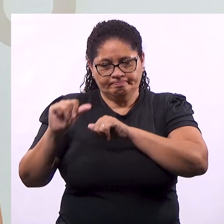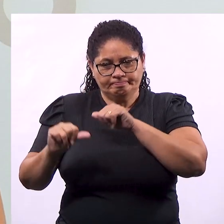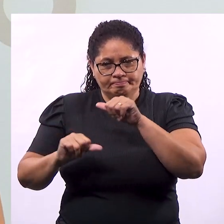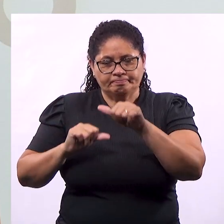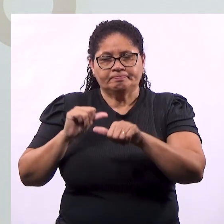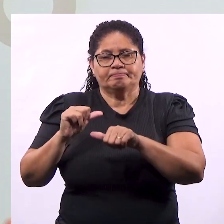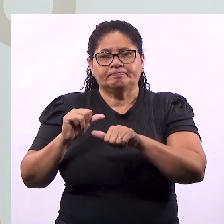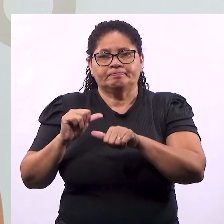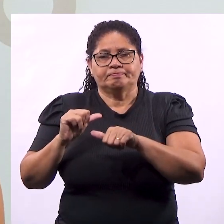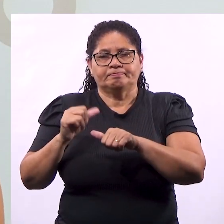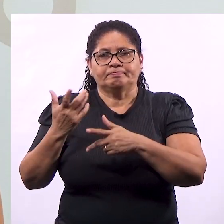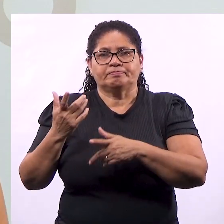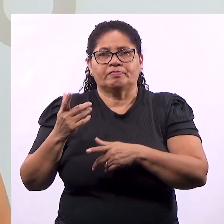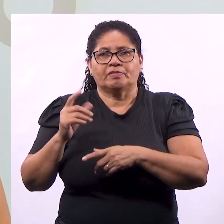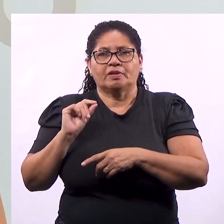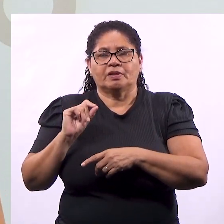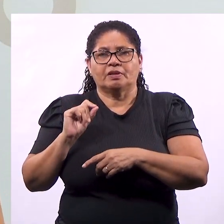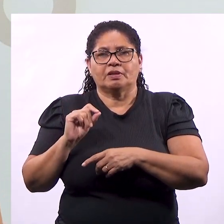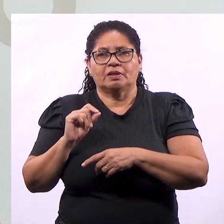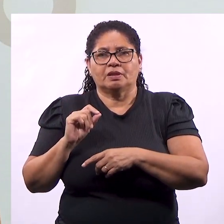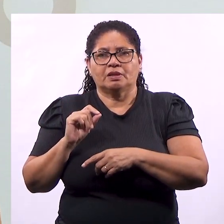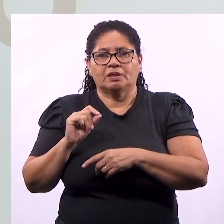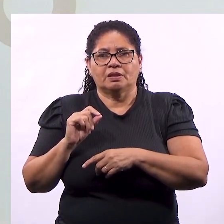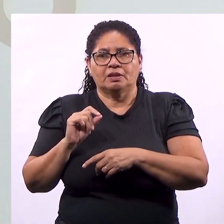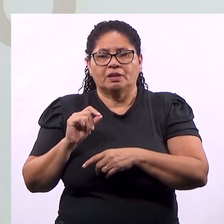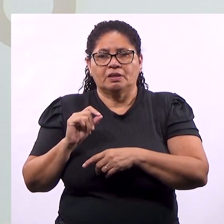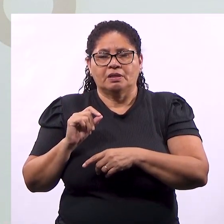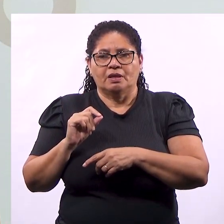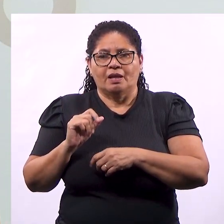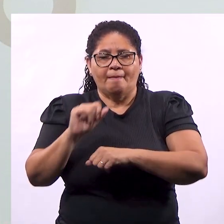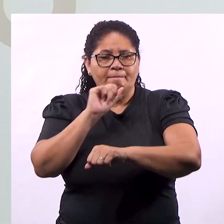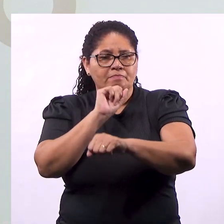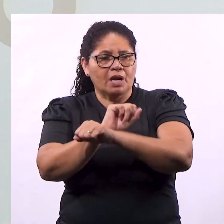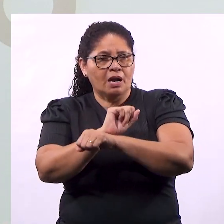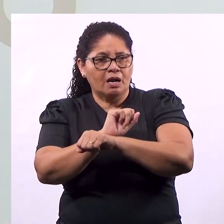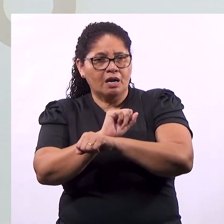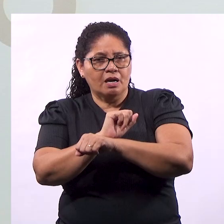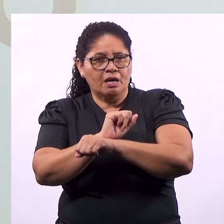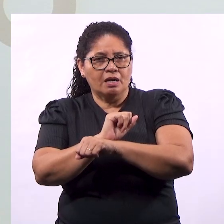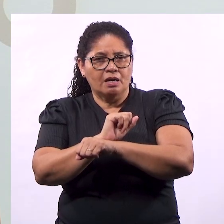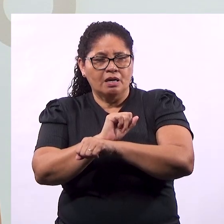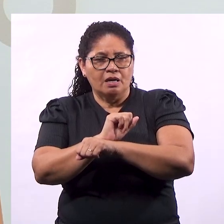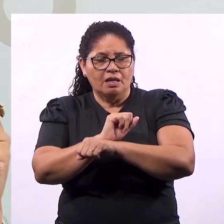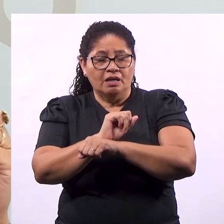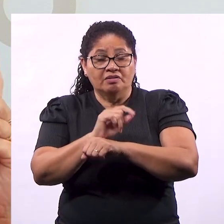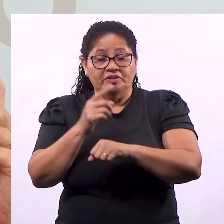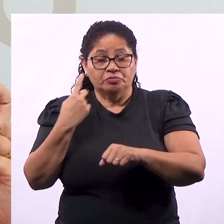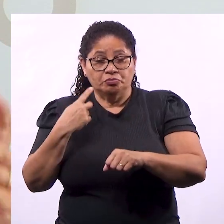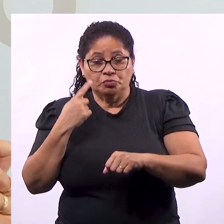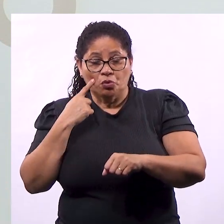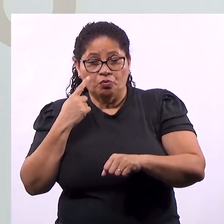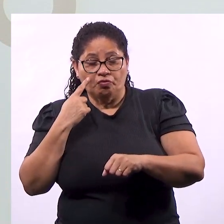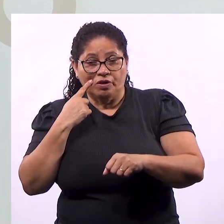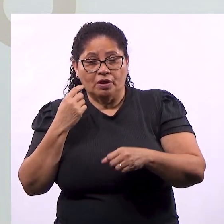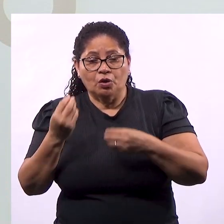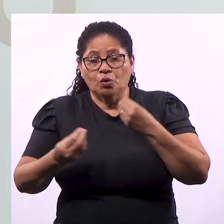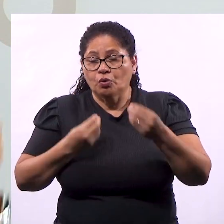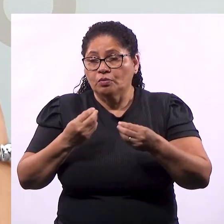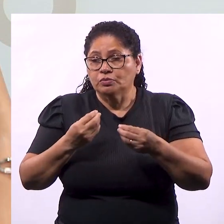as avaliações mais tradicionais elas são o que elas são retrospectivas elas vão só verificar